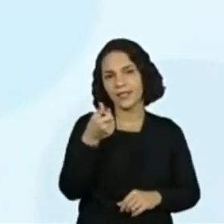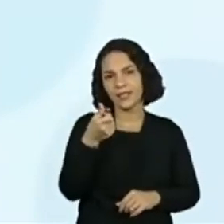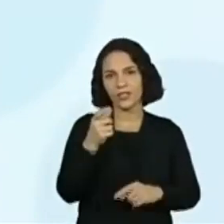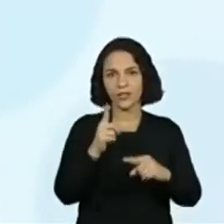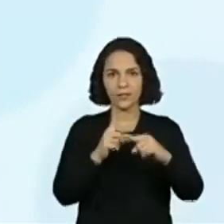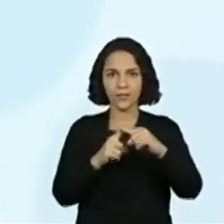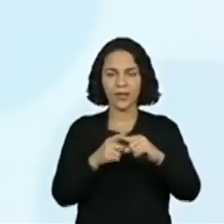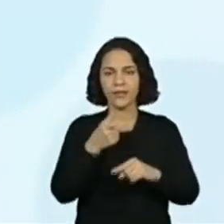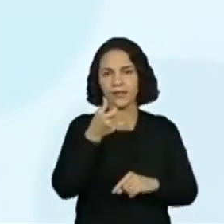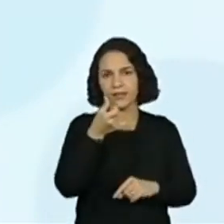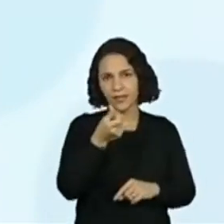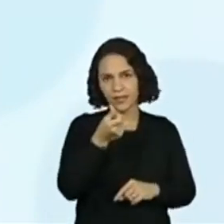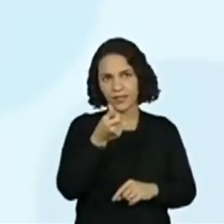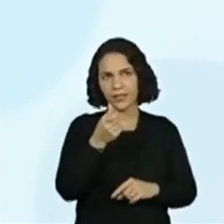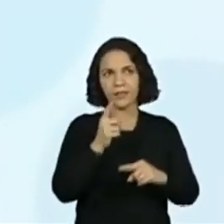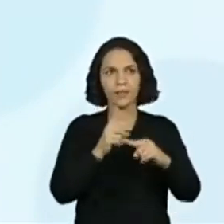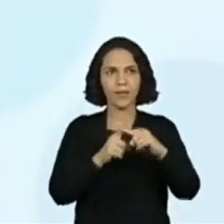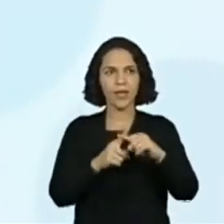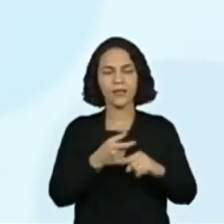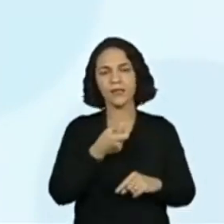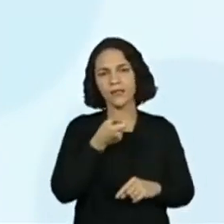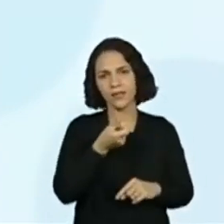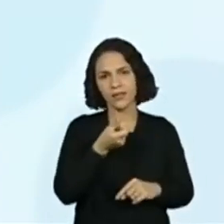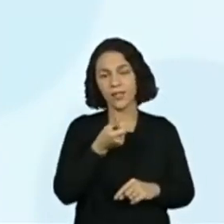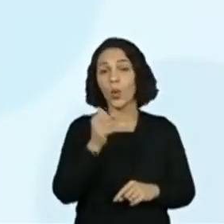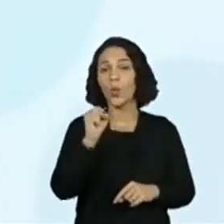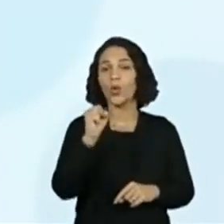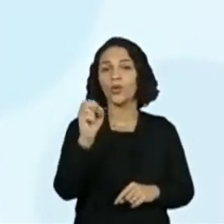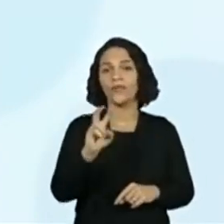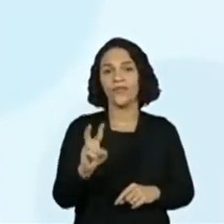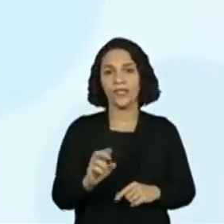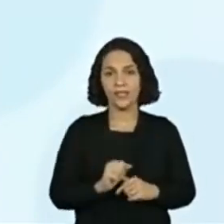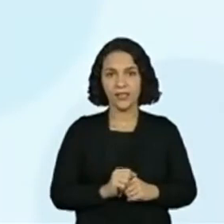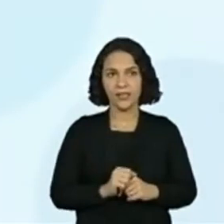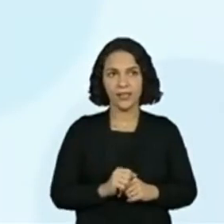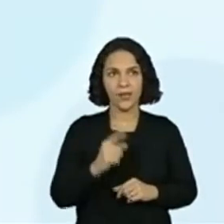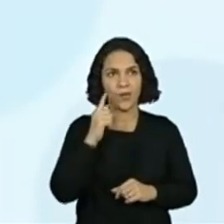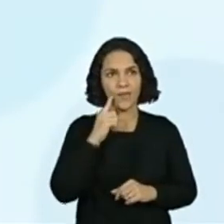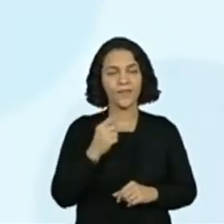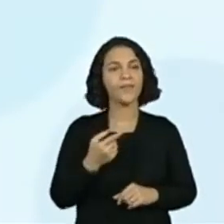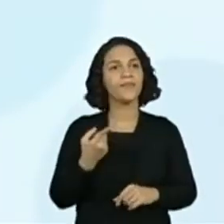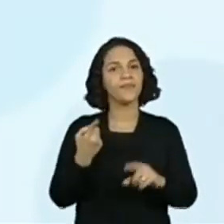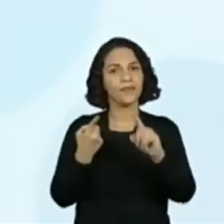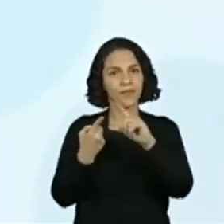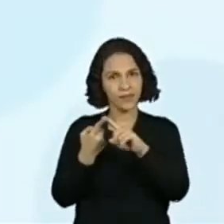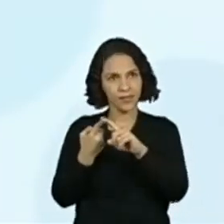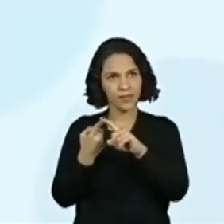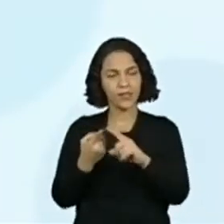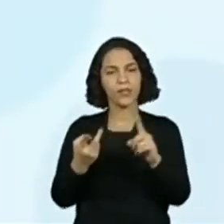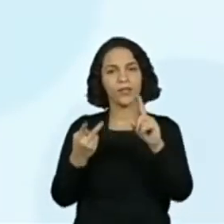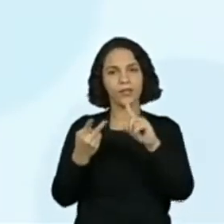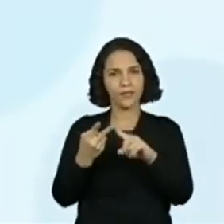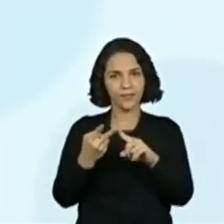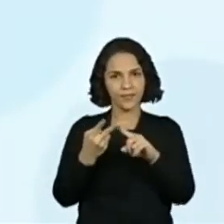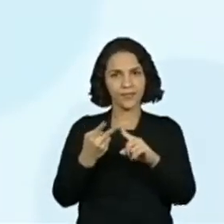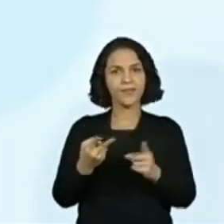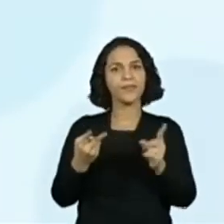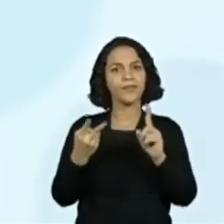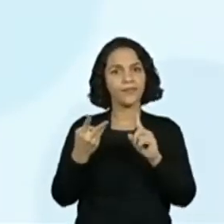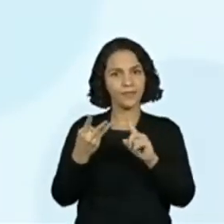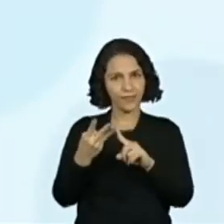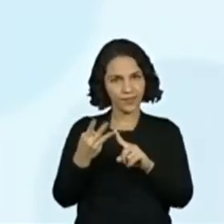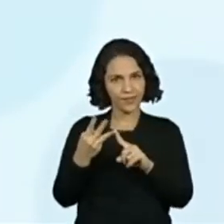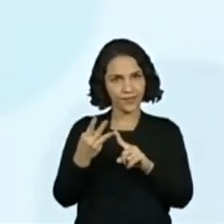6, mais 6, então, mais 6, 8 vezes. 6, mais 6, mais